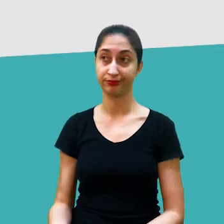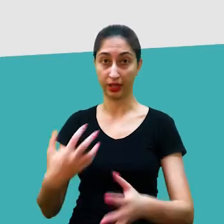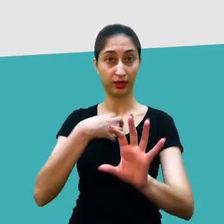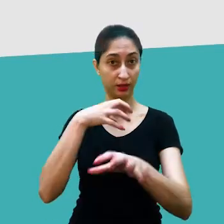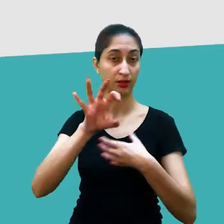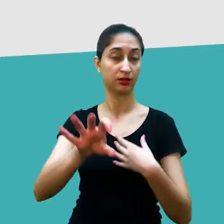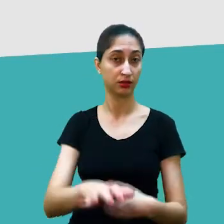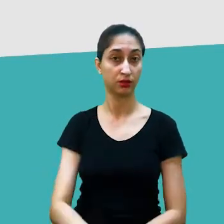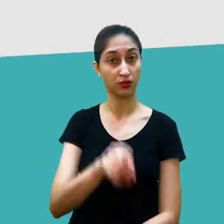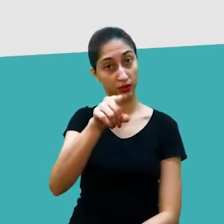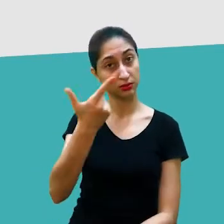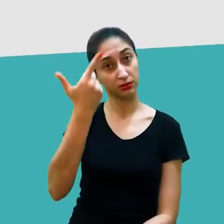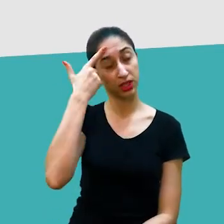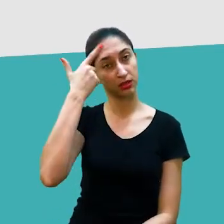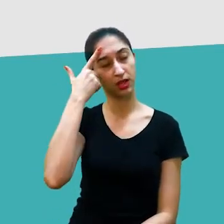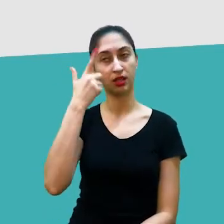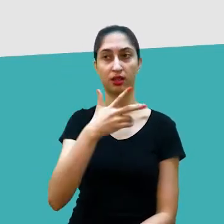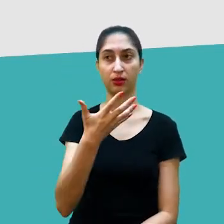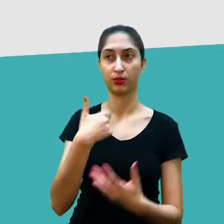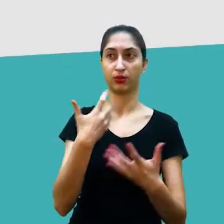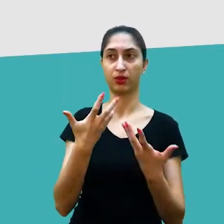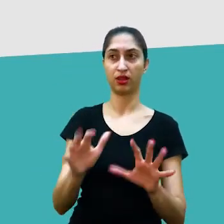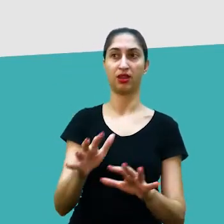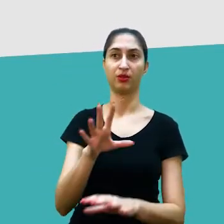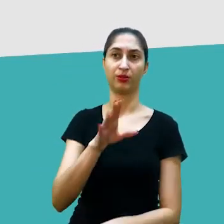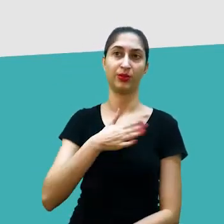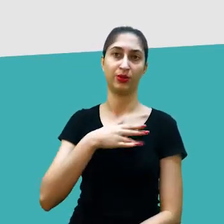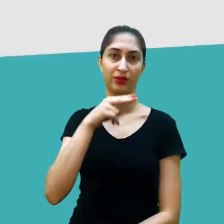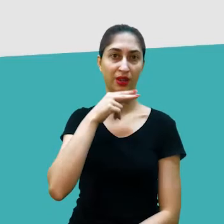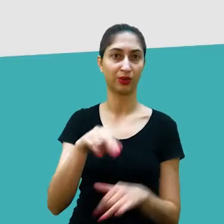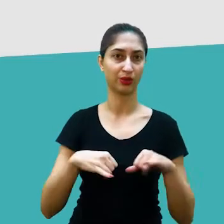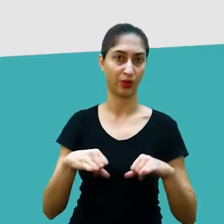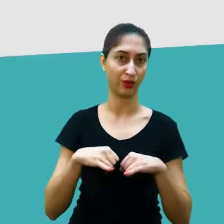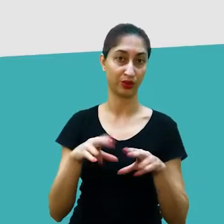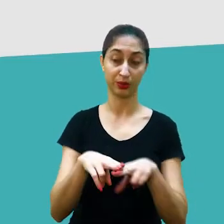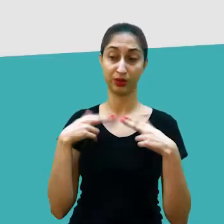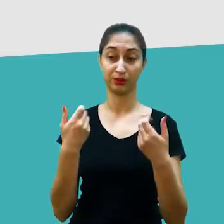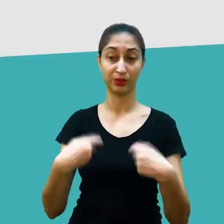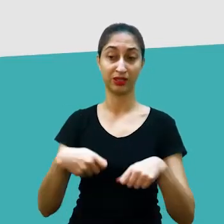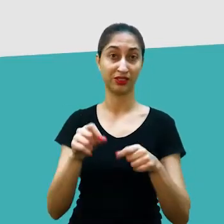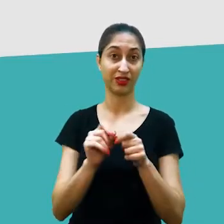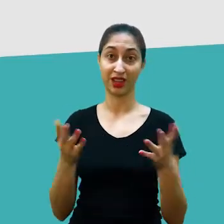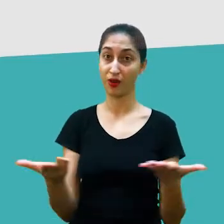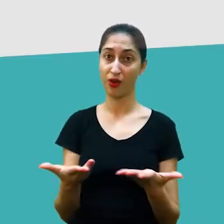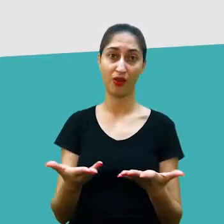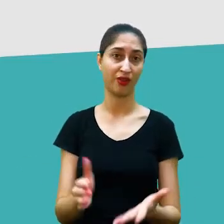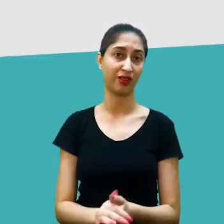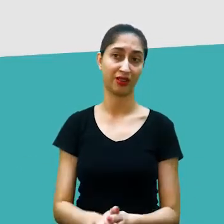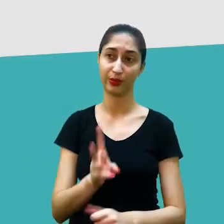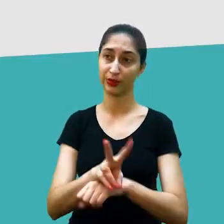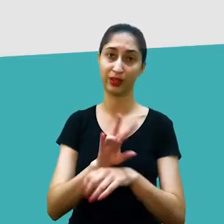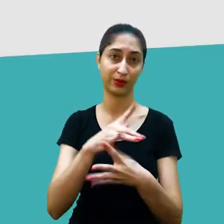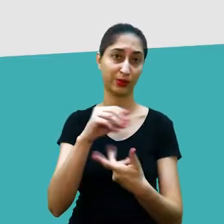pelo outro aquilo que você não quer para os seus netos, sabe assim? Então é muito importante como gestores a gente entender que não é